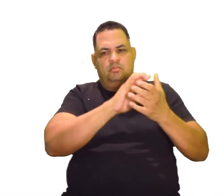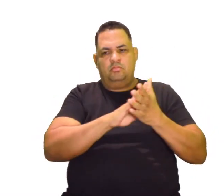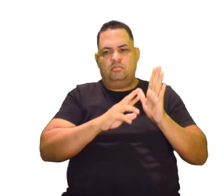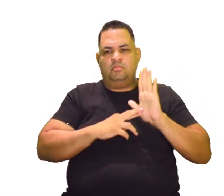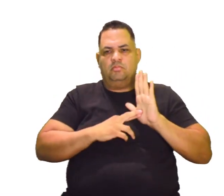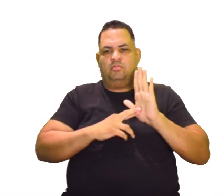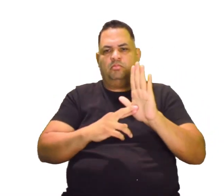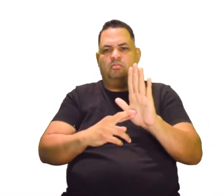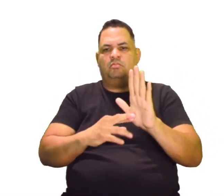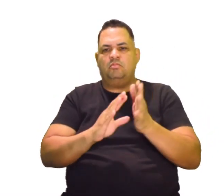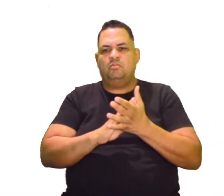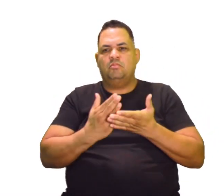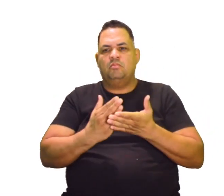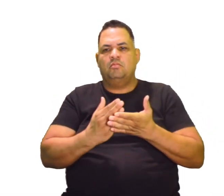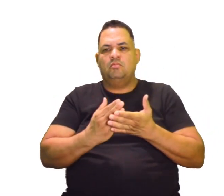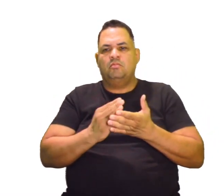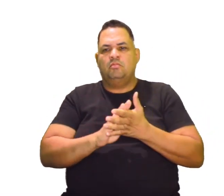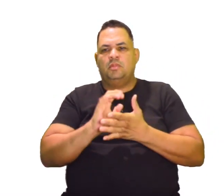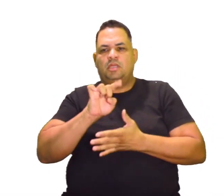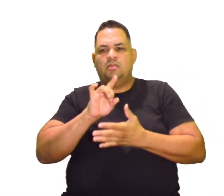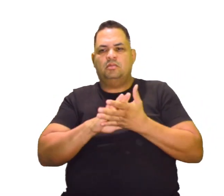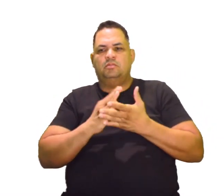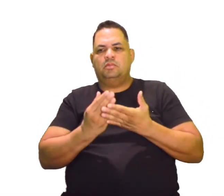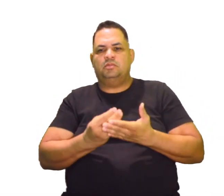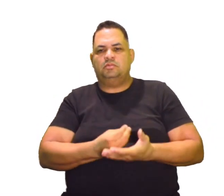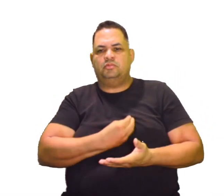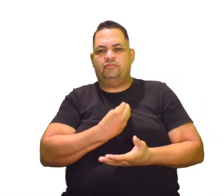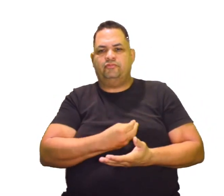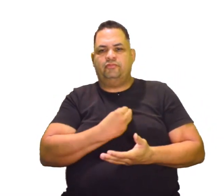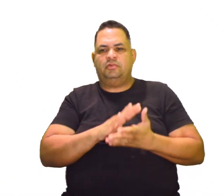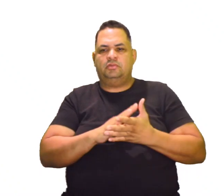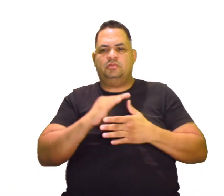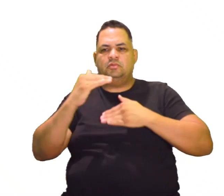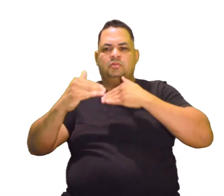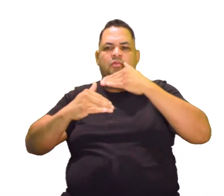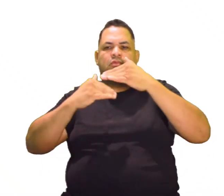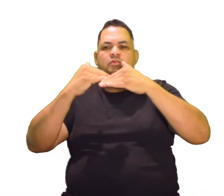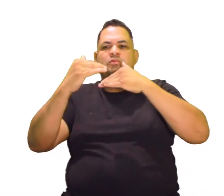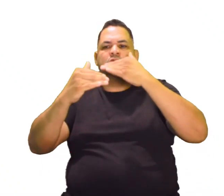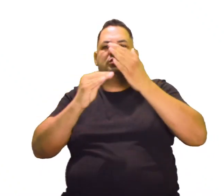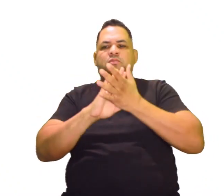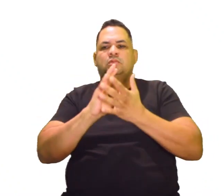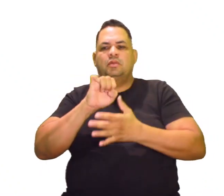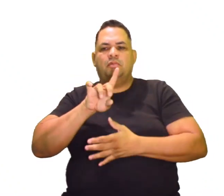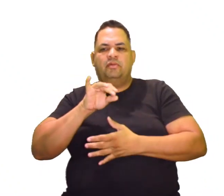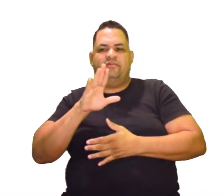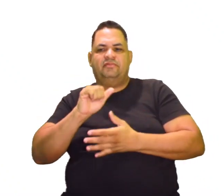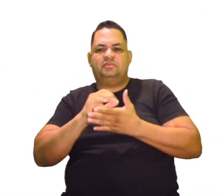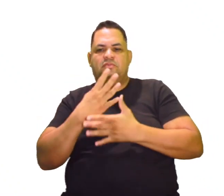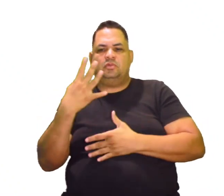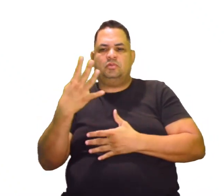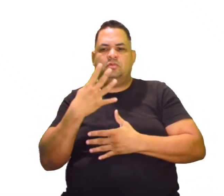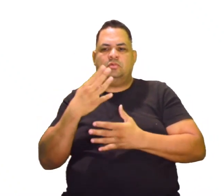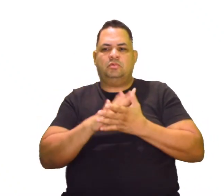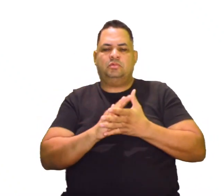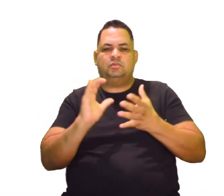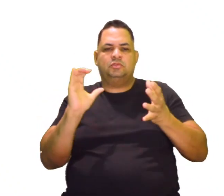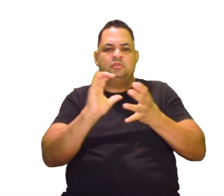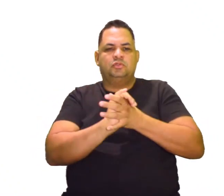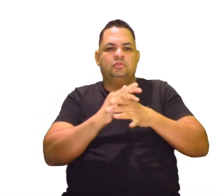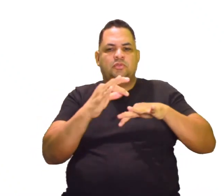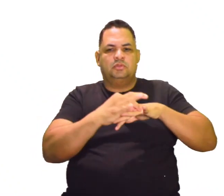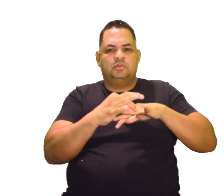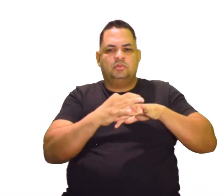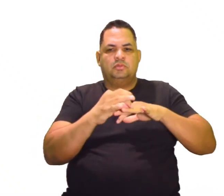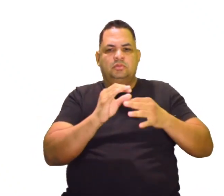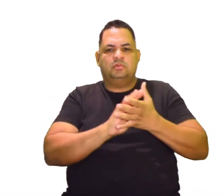então Atom, dando vida e prosperidade para Amenófis. 4. Sua mulher, Nefertiti, e 3